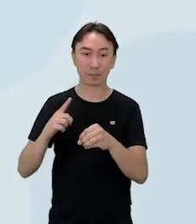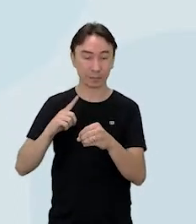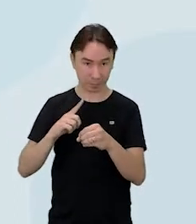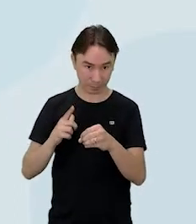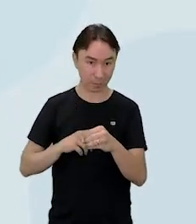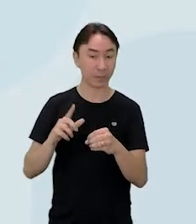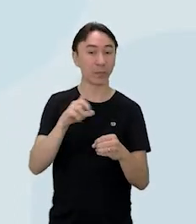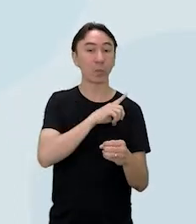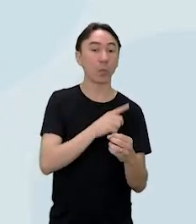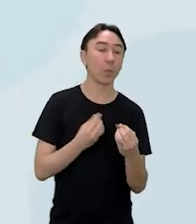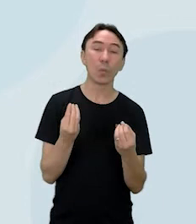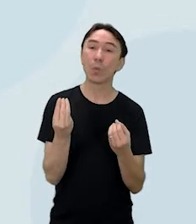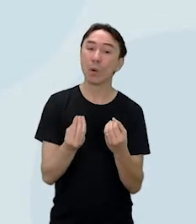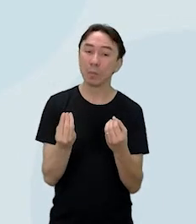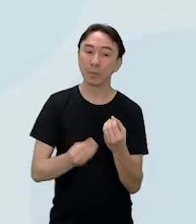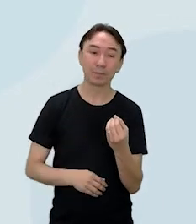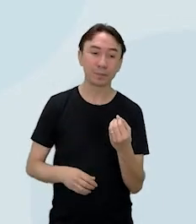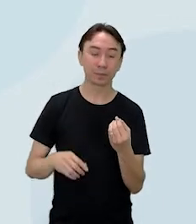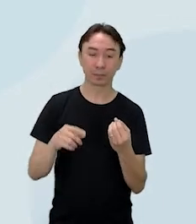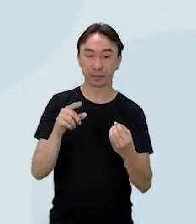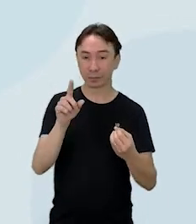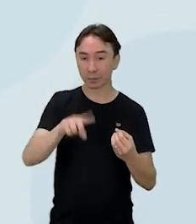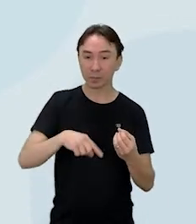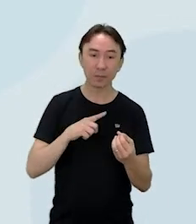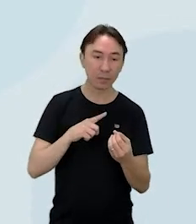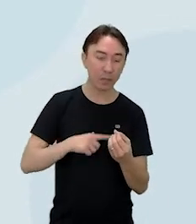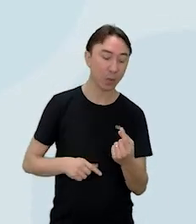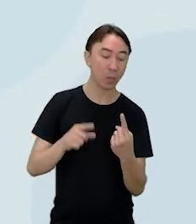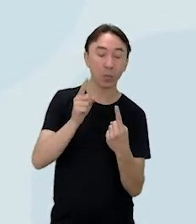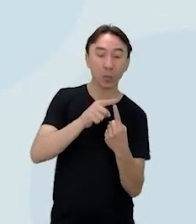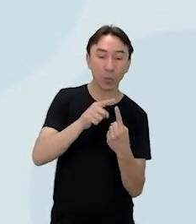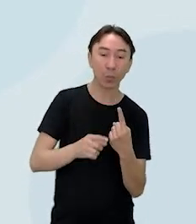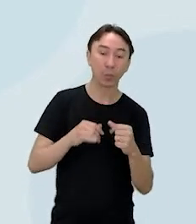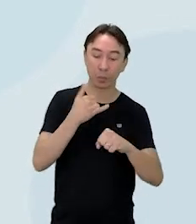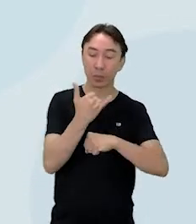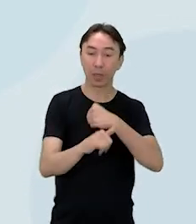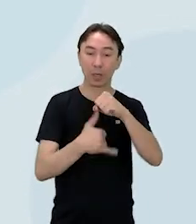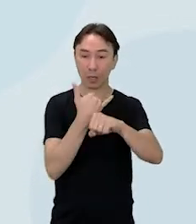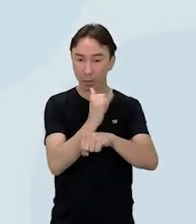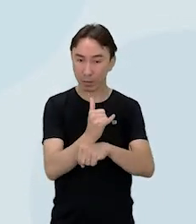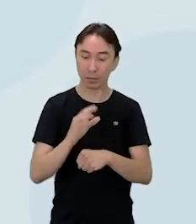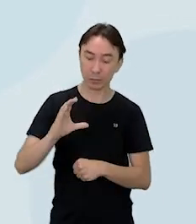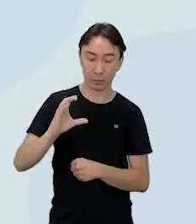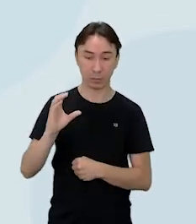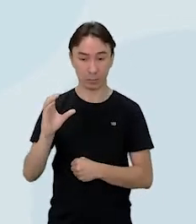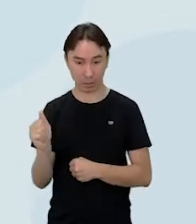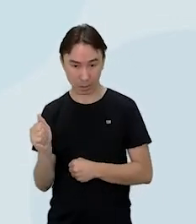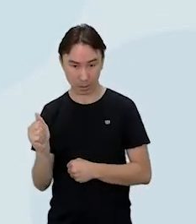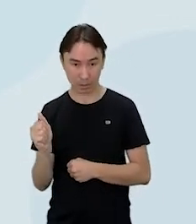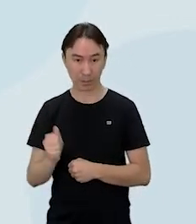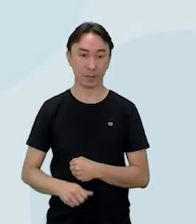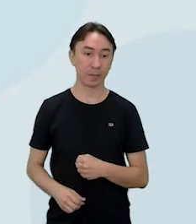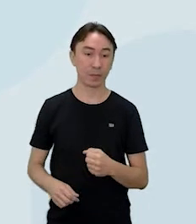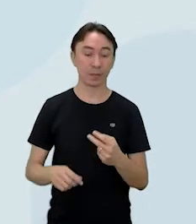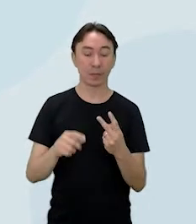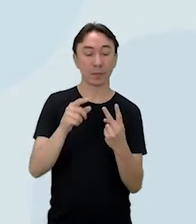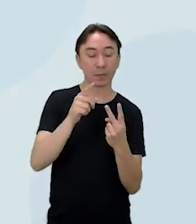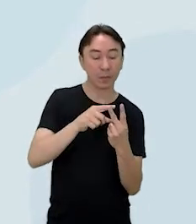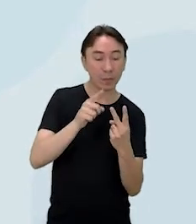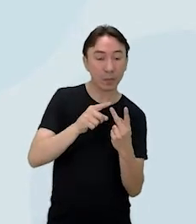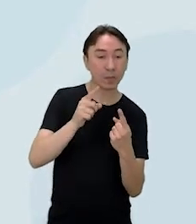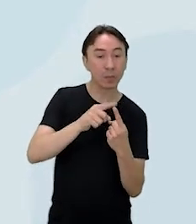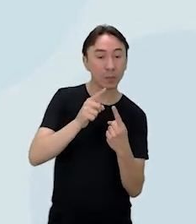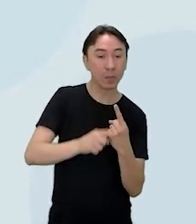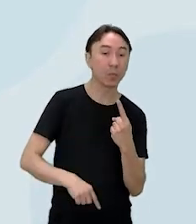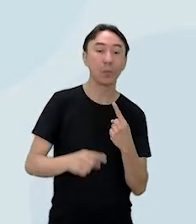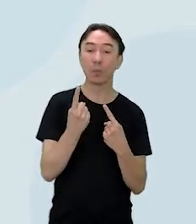do material calcário, ele contém aí, um átomo do elemento químico cálcio e um átomo do